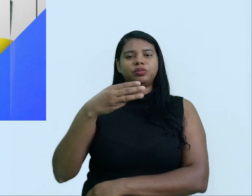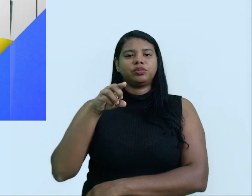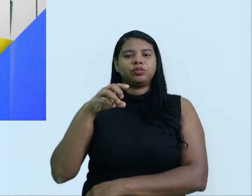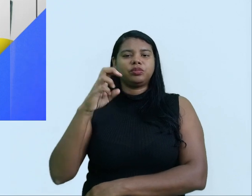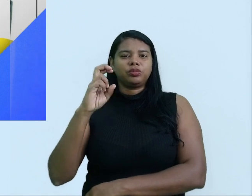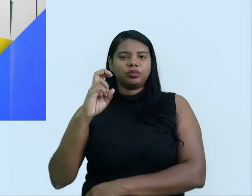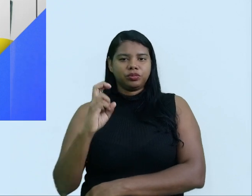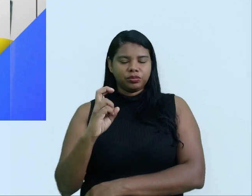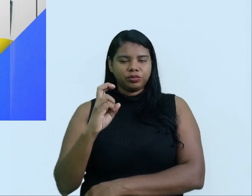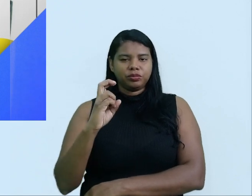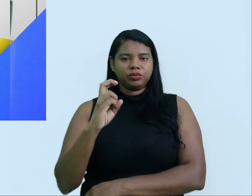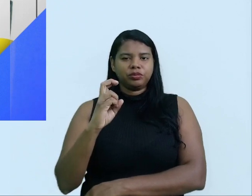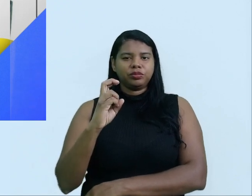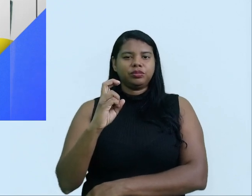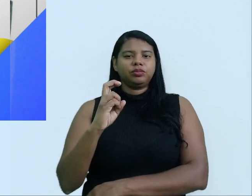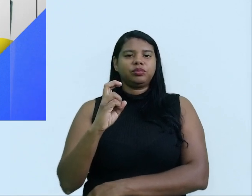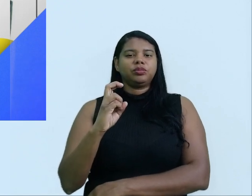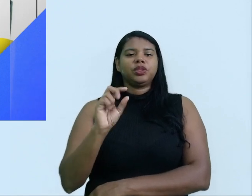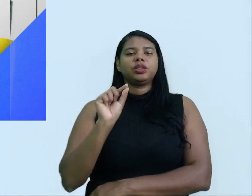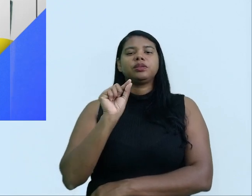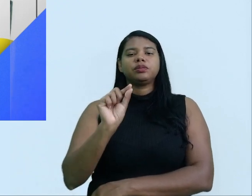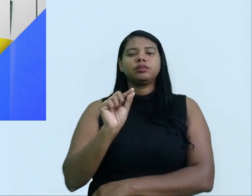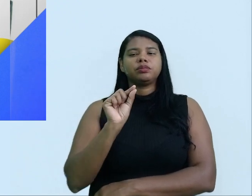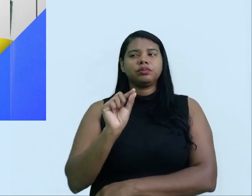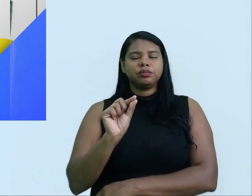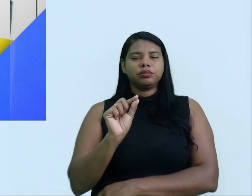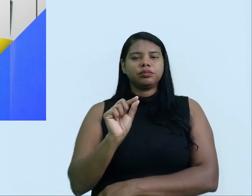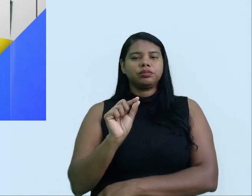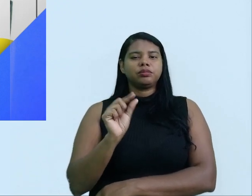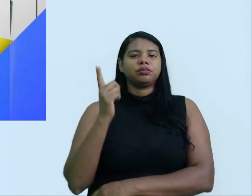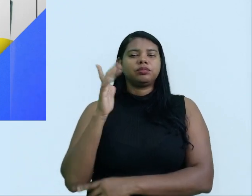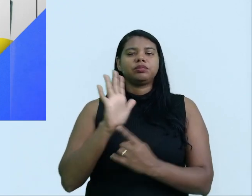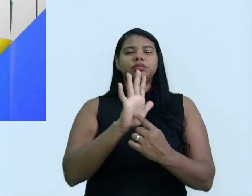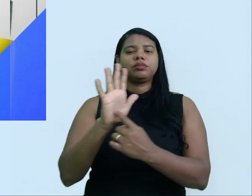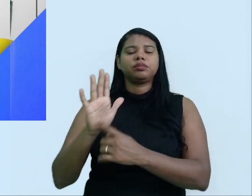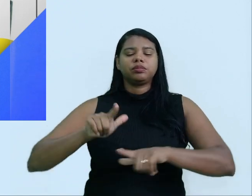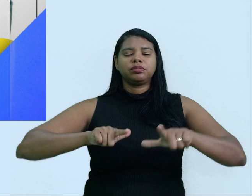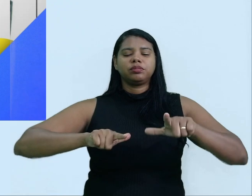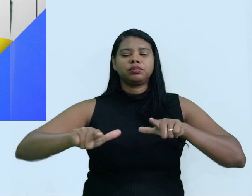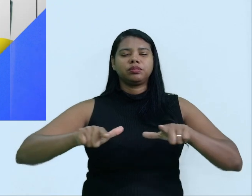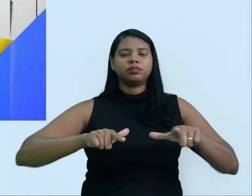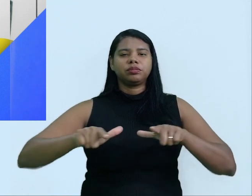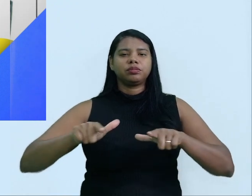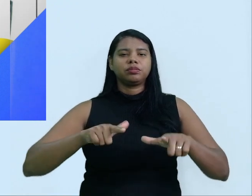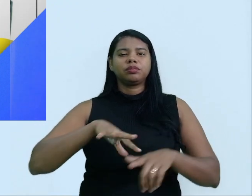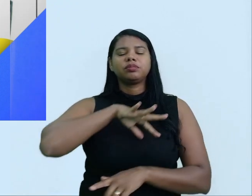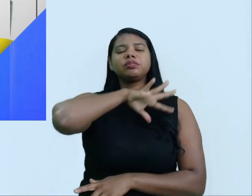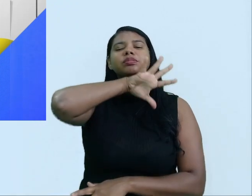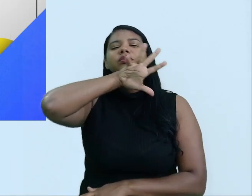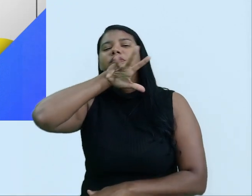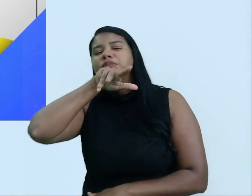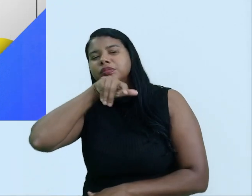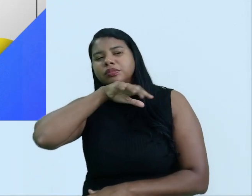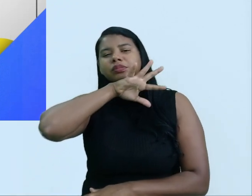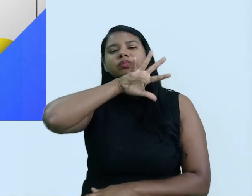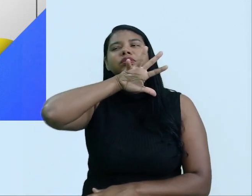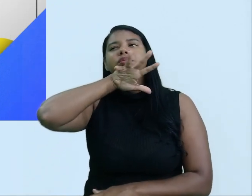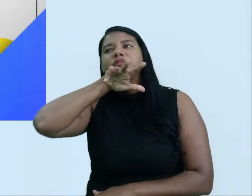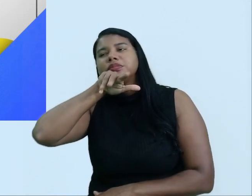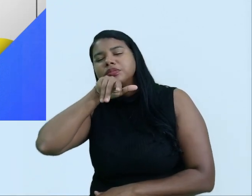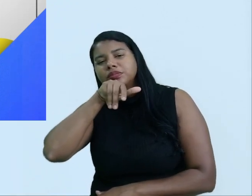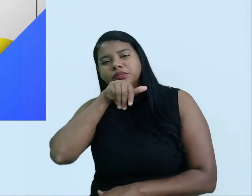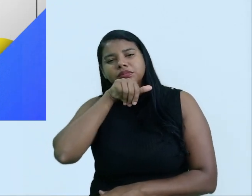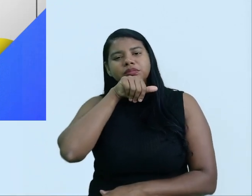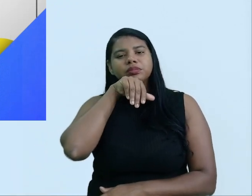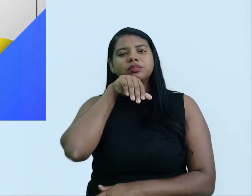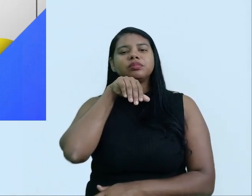31.3.5, diz que deve ser levado em consideração trabalho com animais, tá? Incluindo